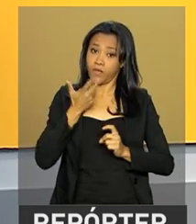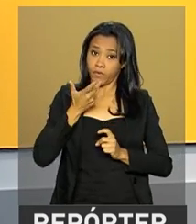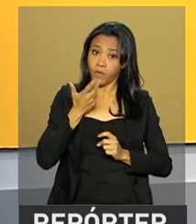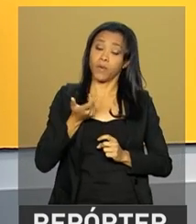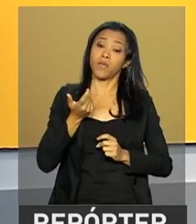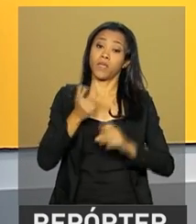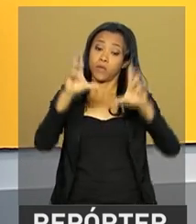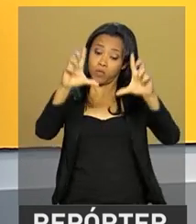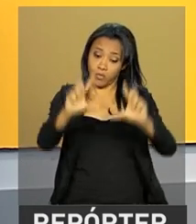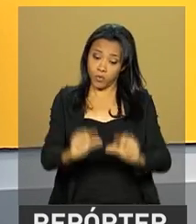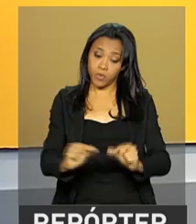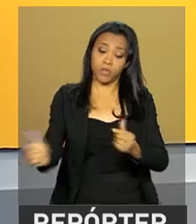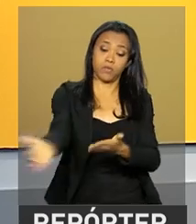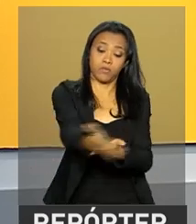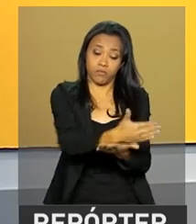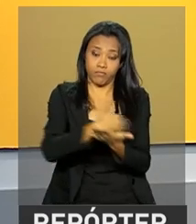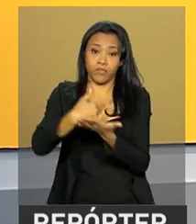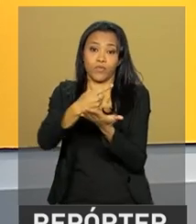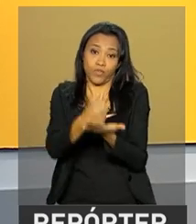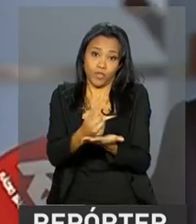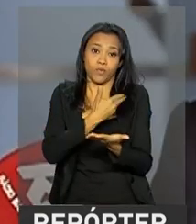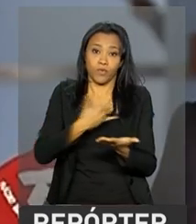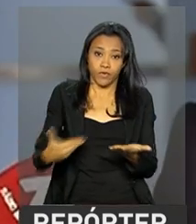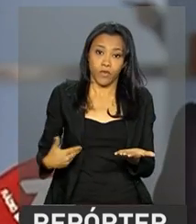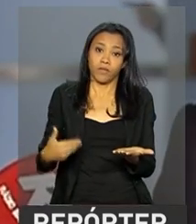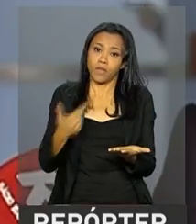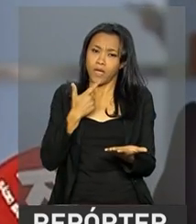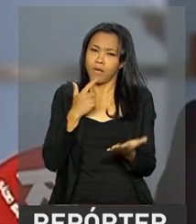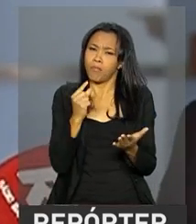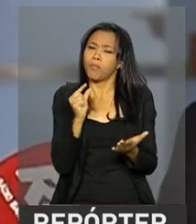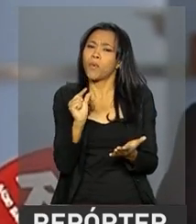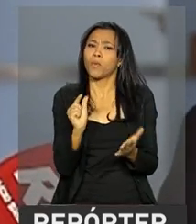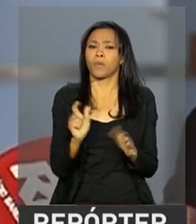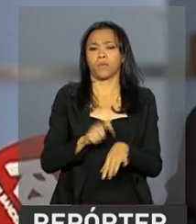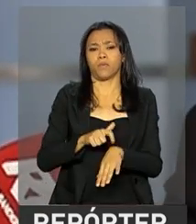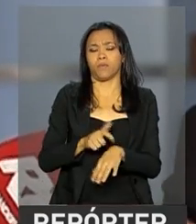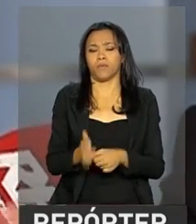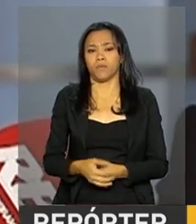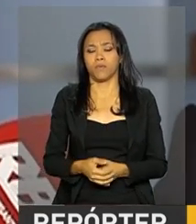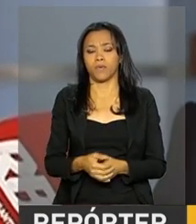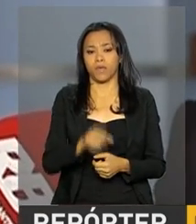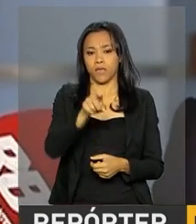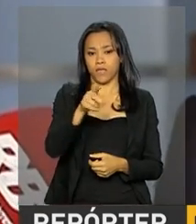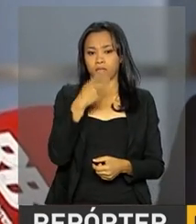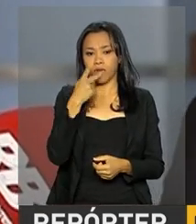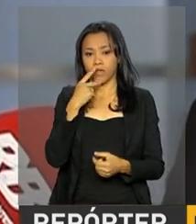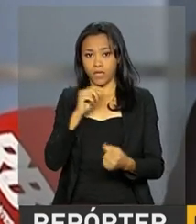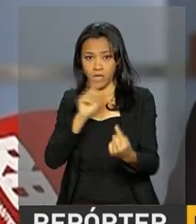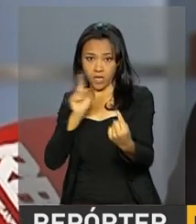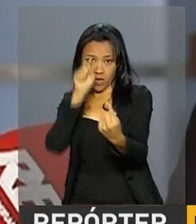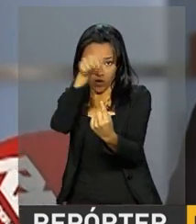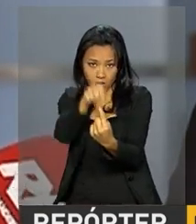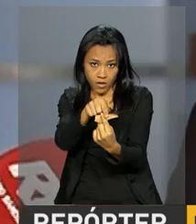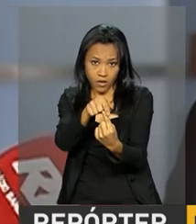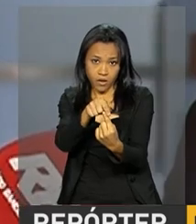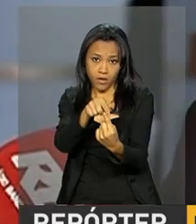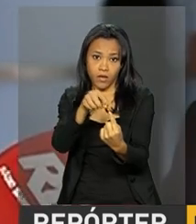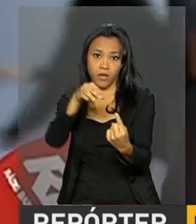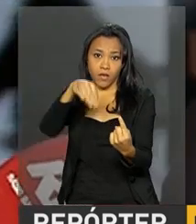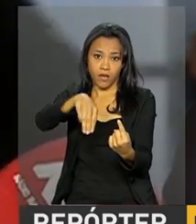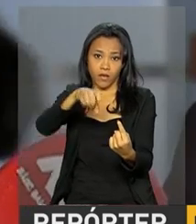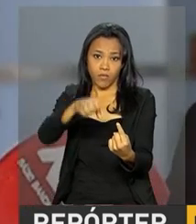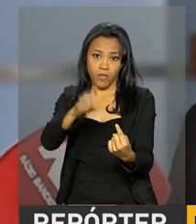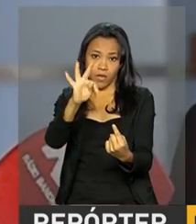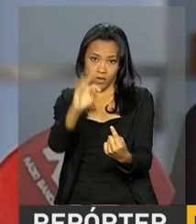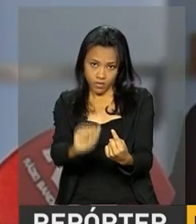na arrecadação é momentânea. A princípio, a meta é 139